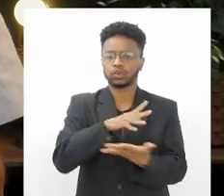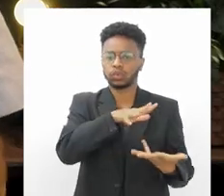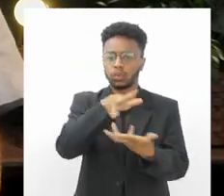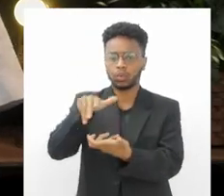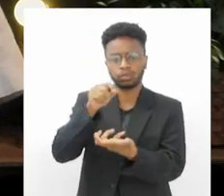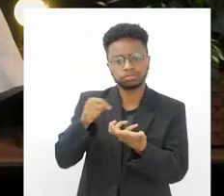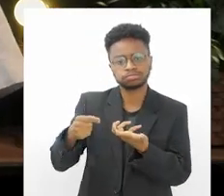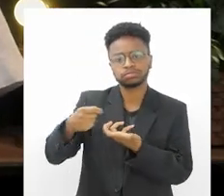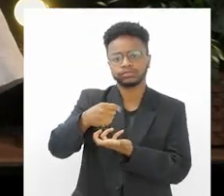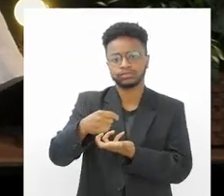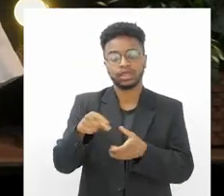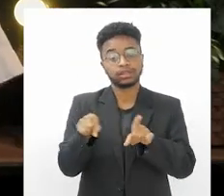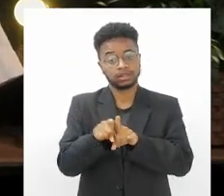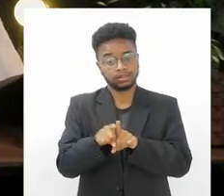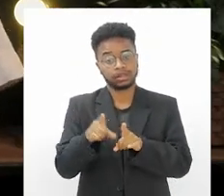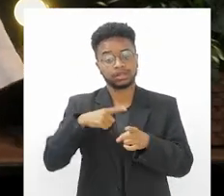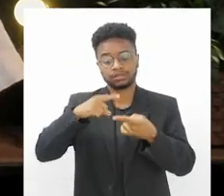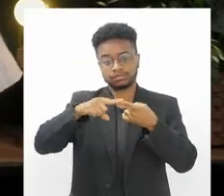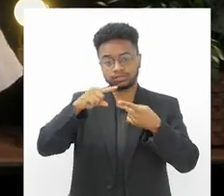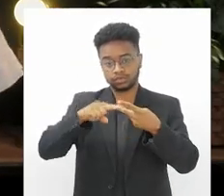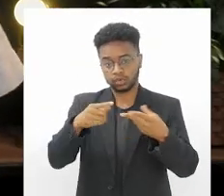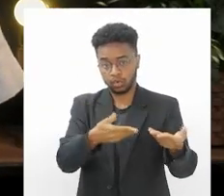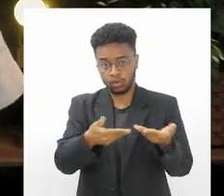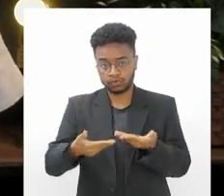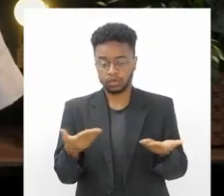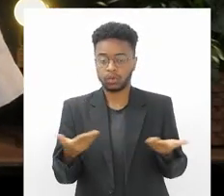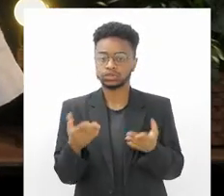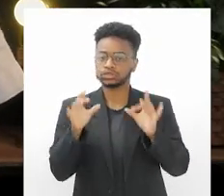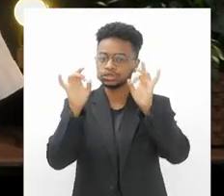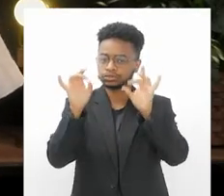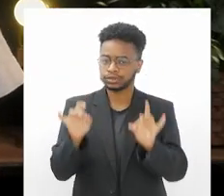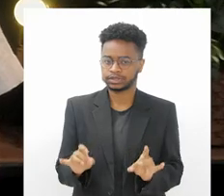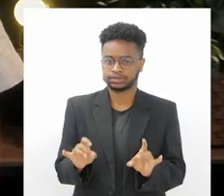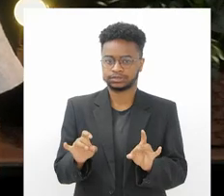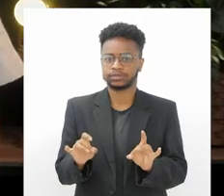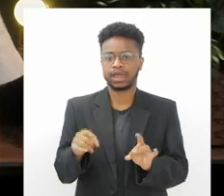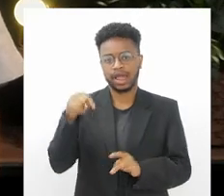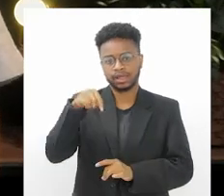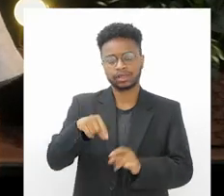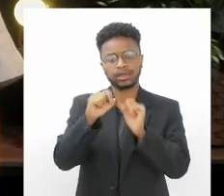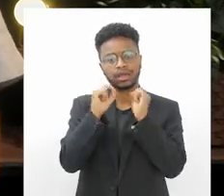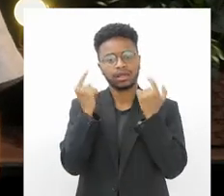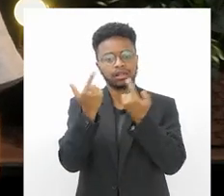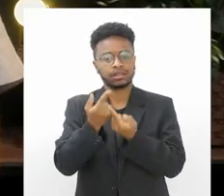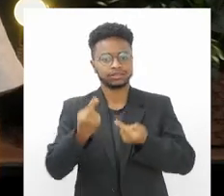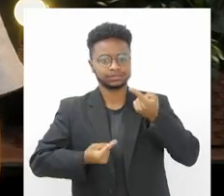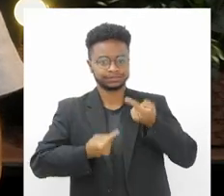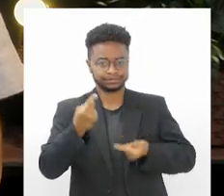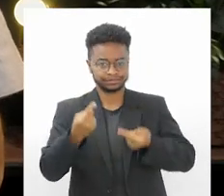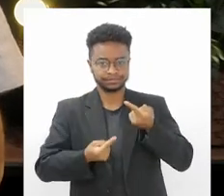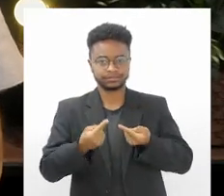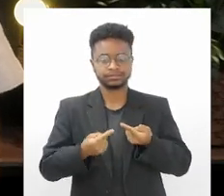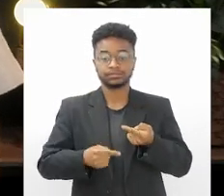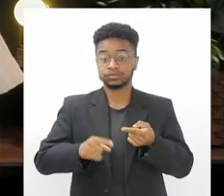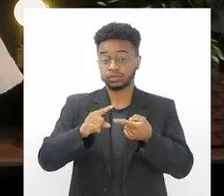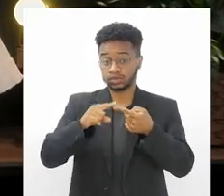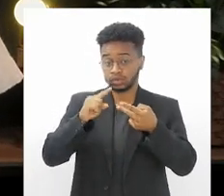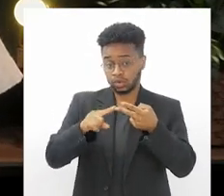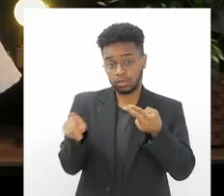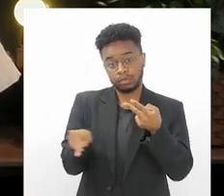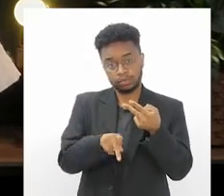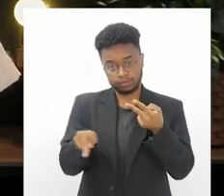mundo inteiro. Por isso, temos dois convidados muito especiais aqui no Alerj Debate. São